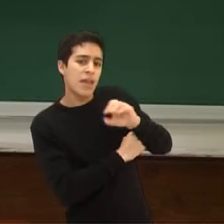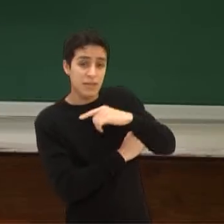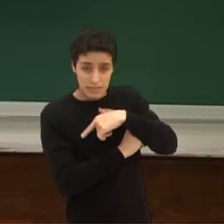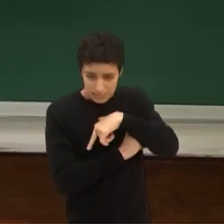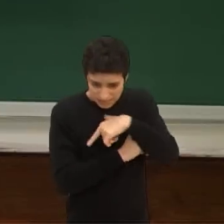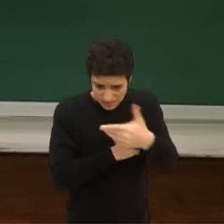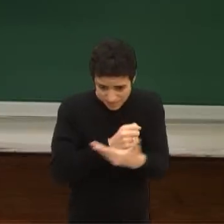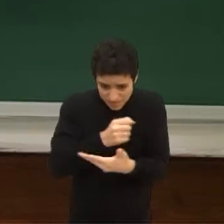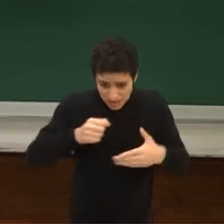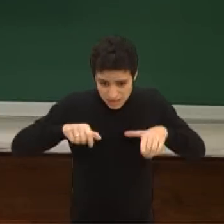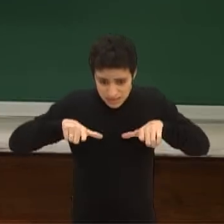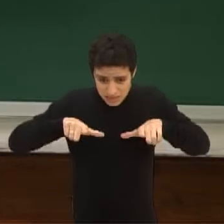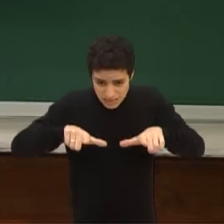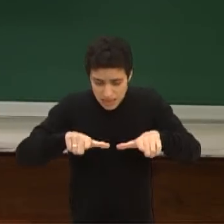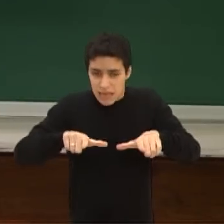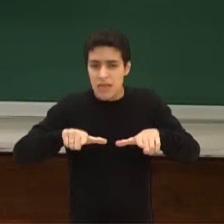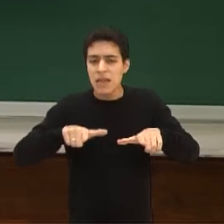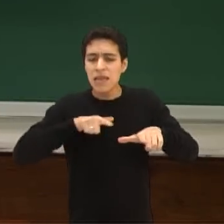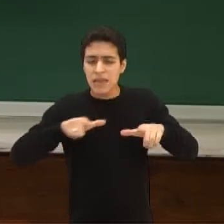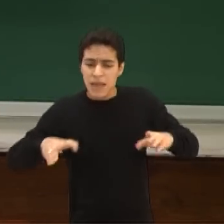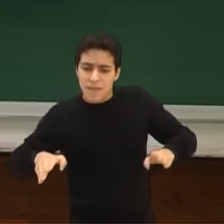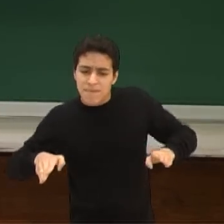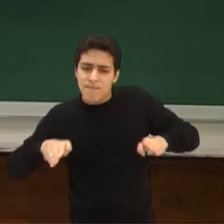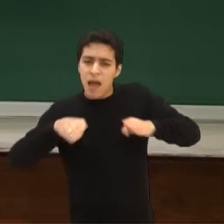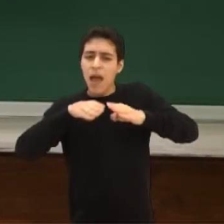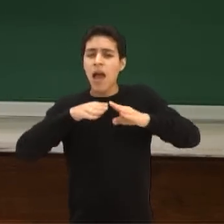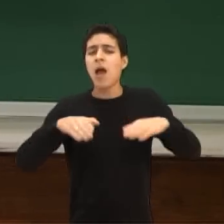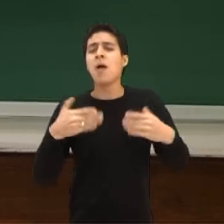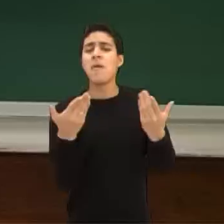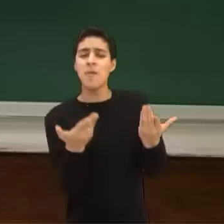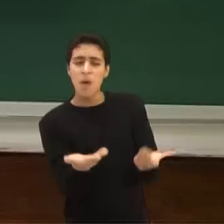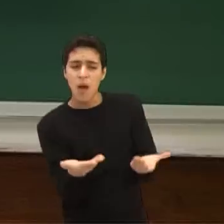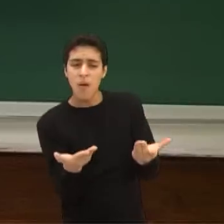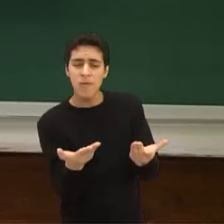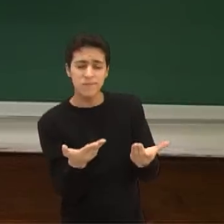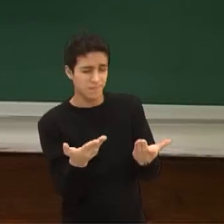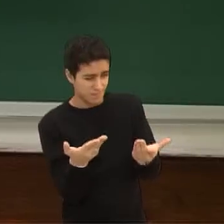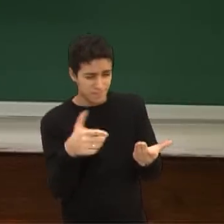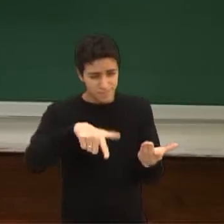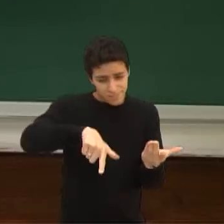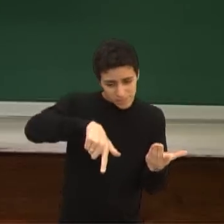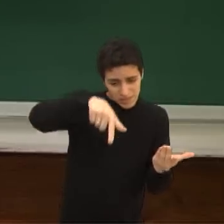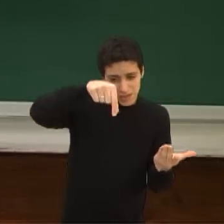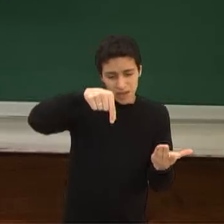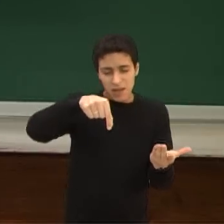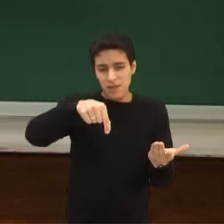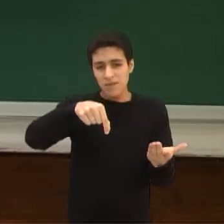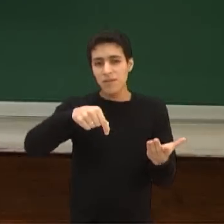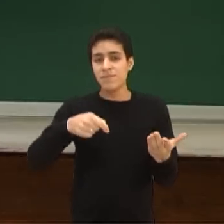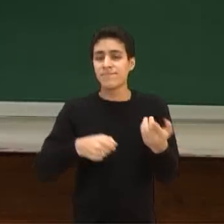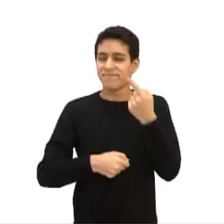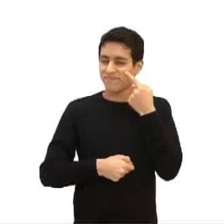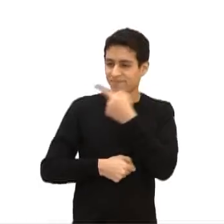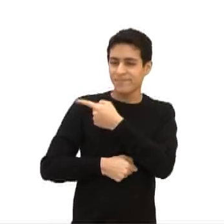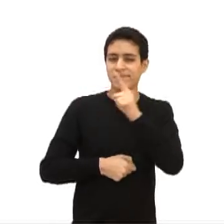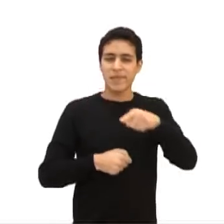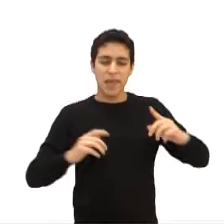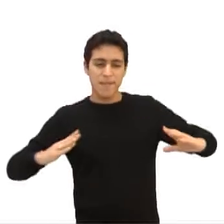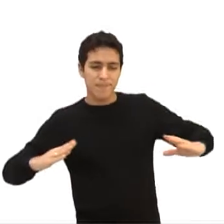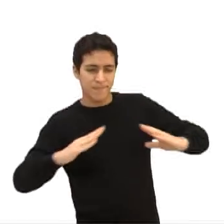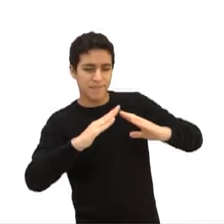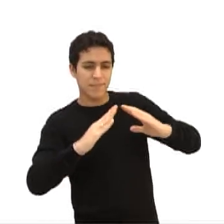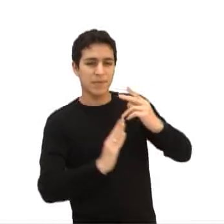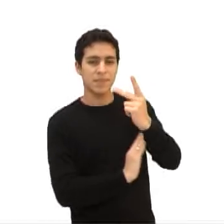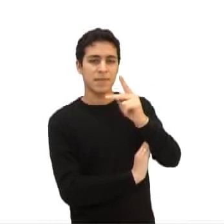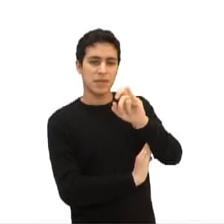uma base com faces laterais triangulares? Quem será? A